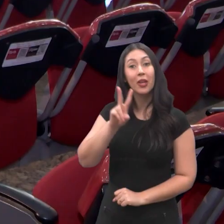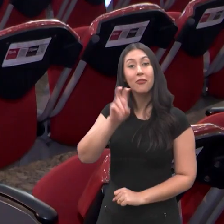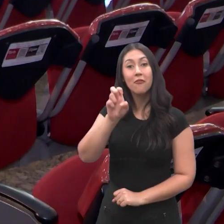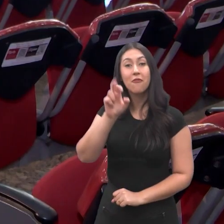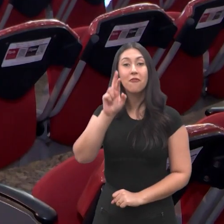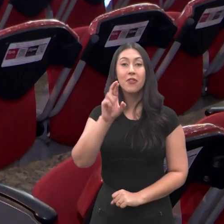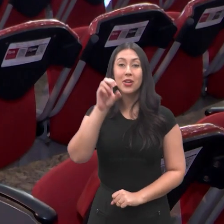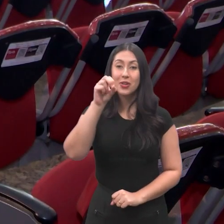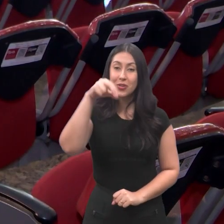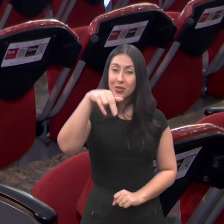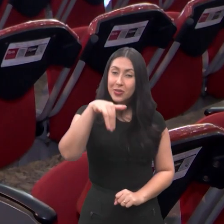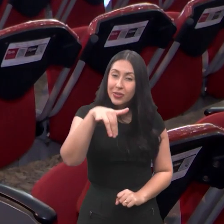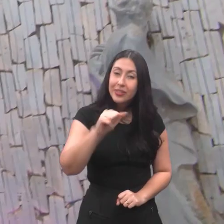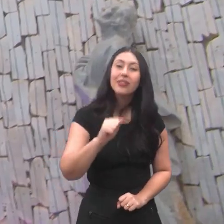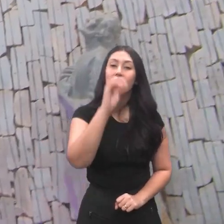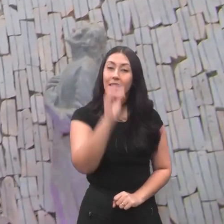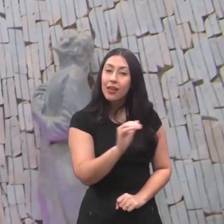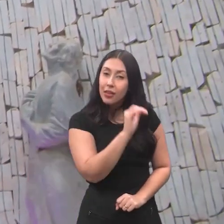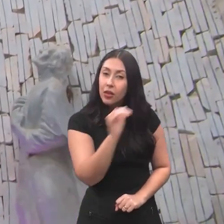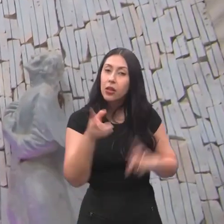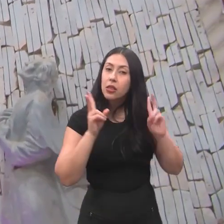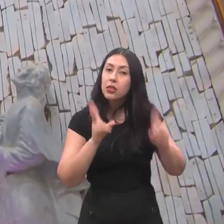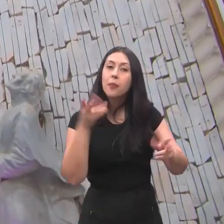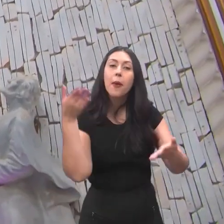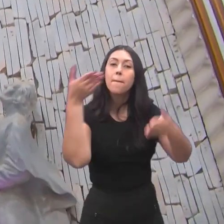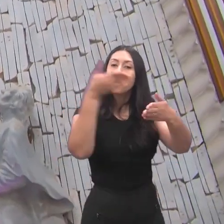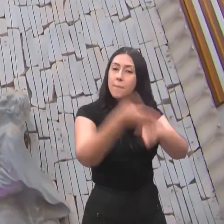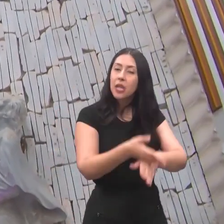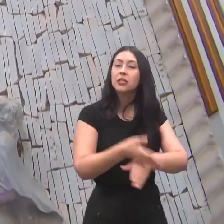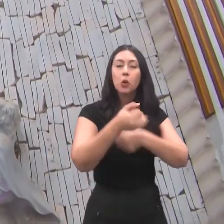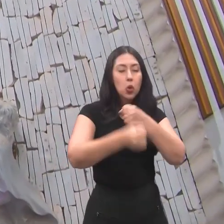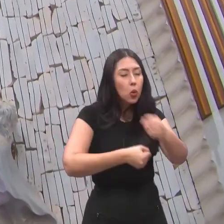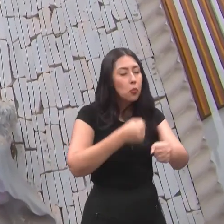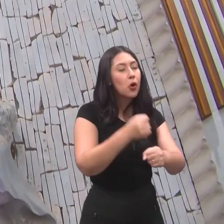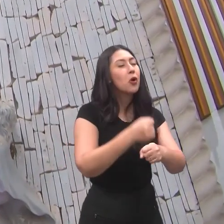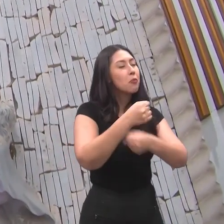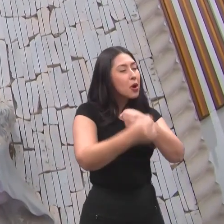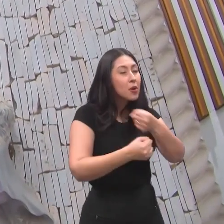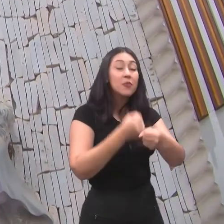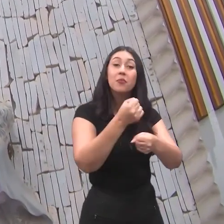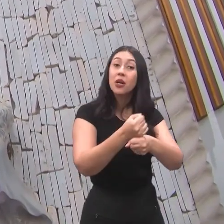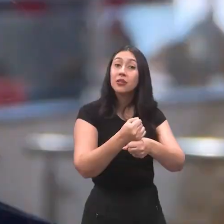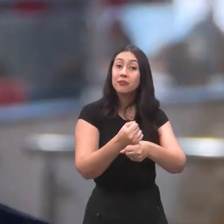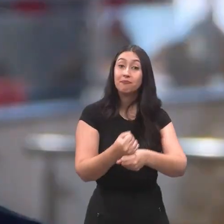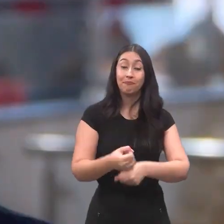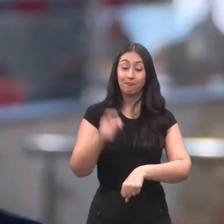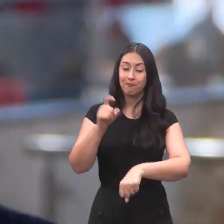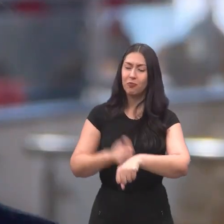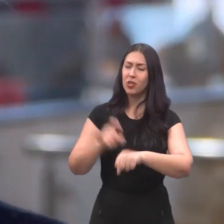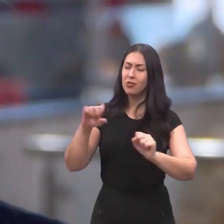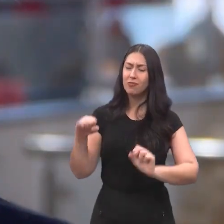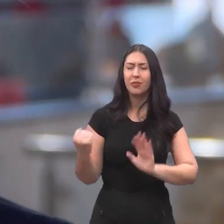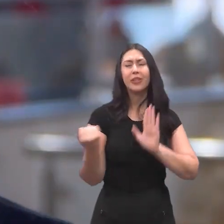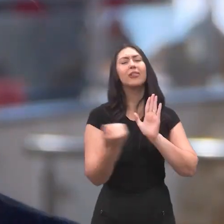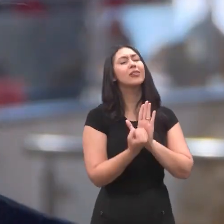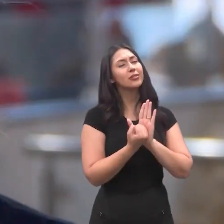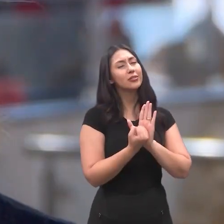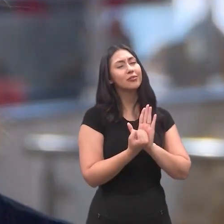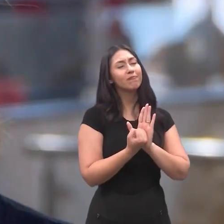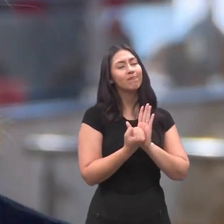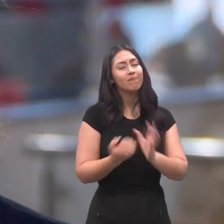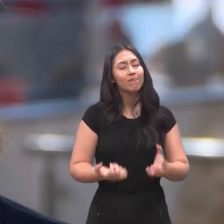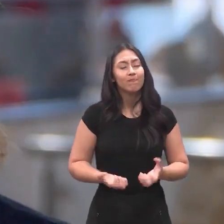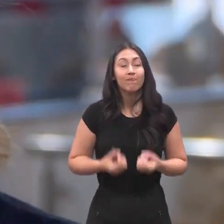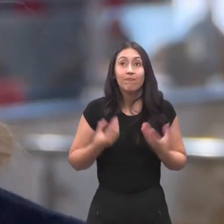é católica e participa das celebrações da Semana Santa todos os anos. Para ela, é um momento